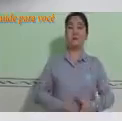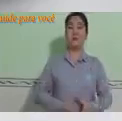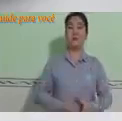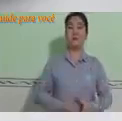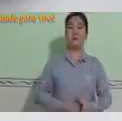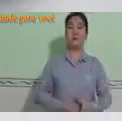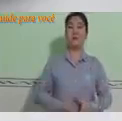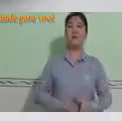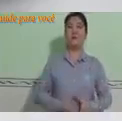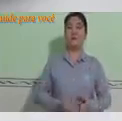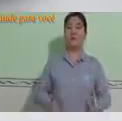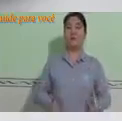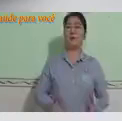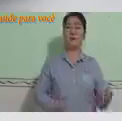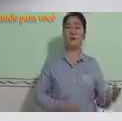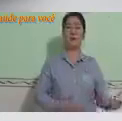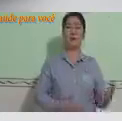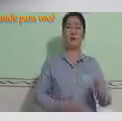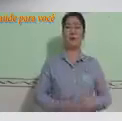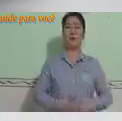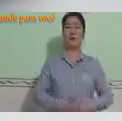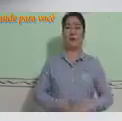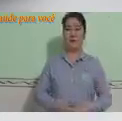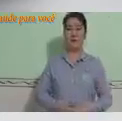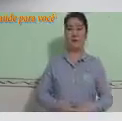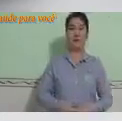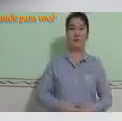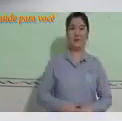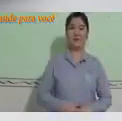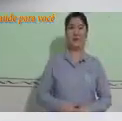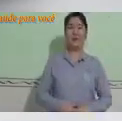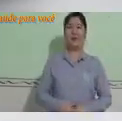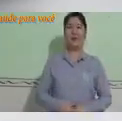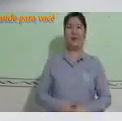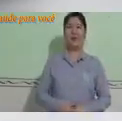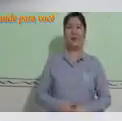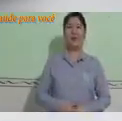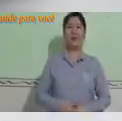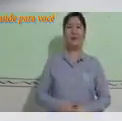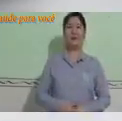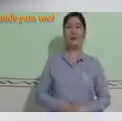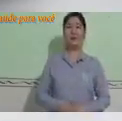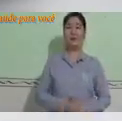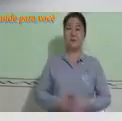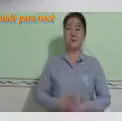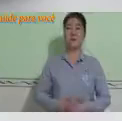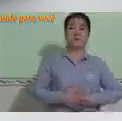NOFINALDS 6 dias de tratamento, as manchas vermelhas na pele desaparecem e a pele descama.